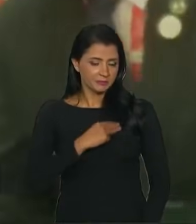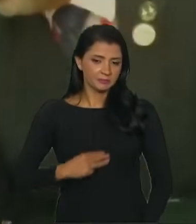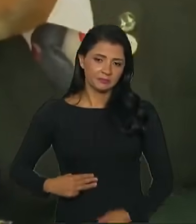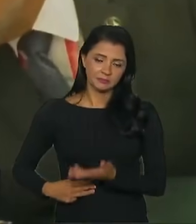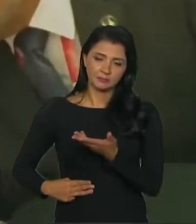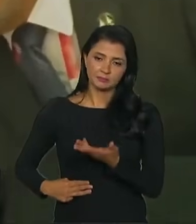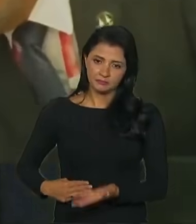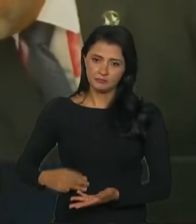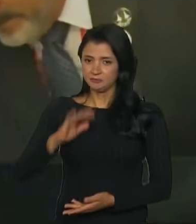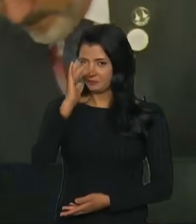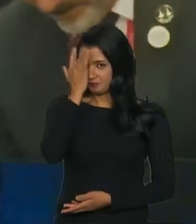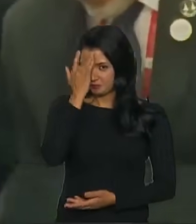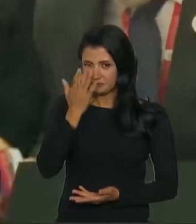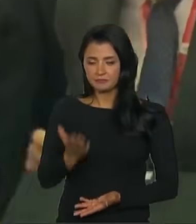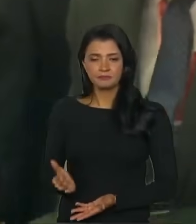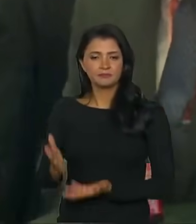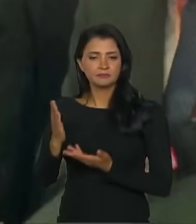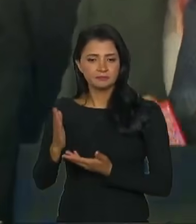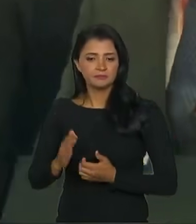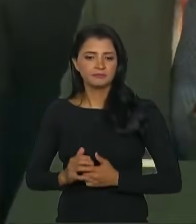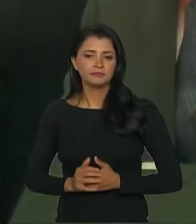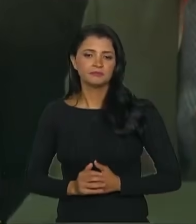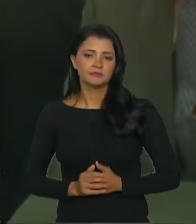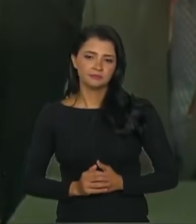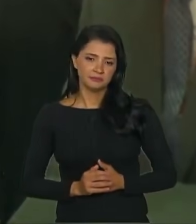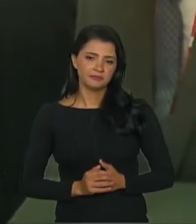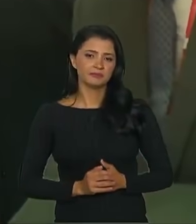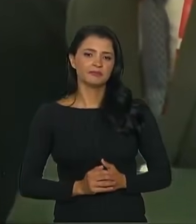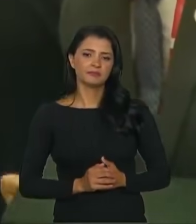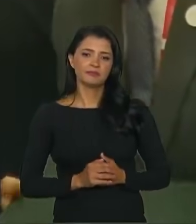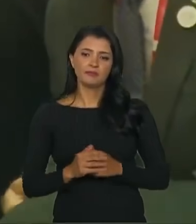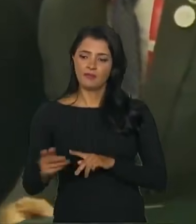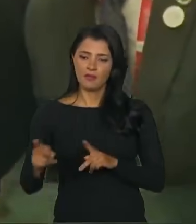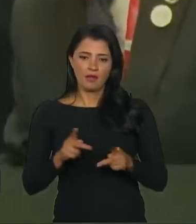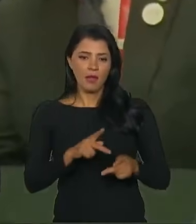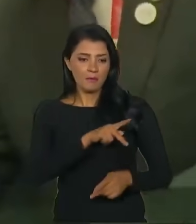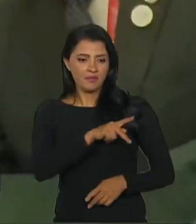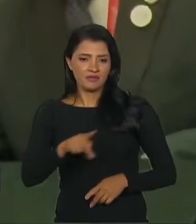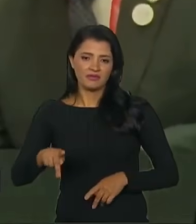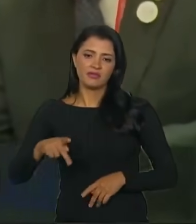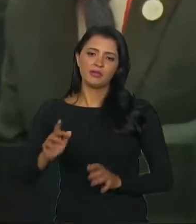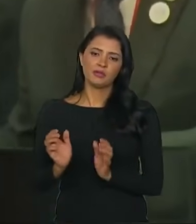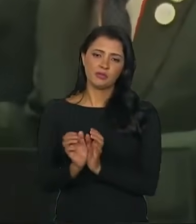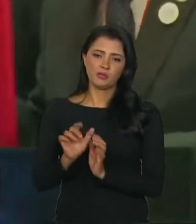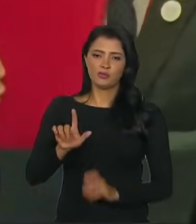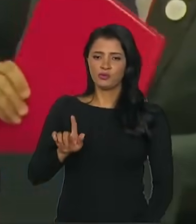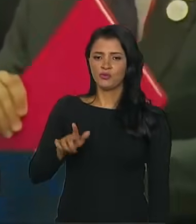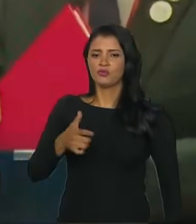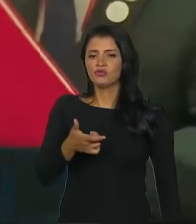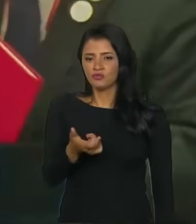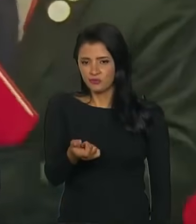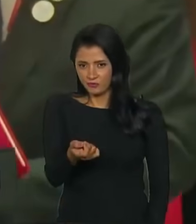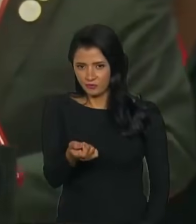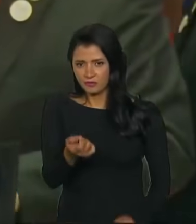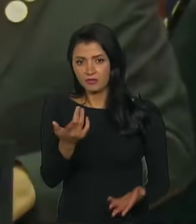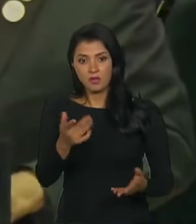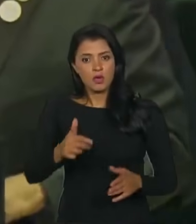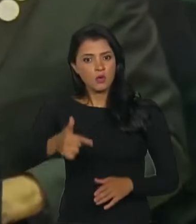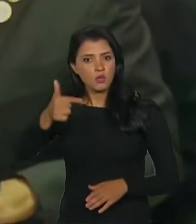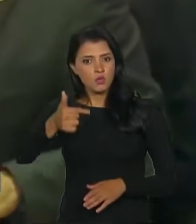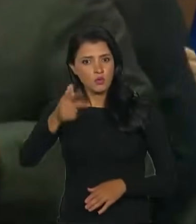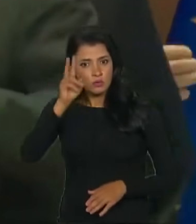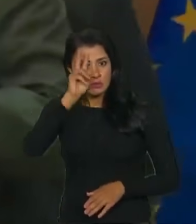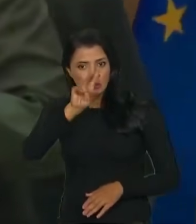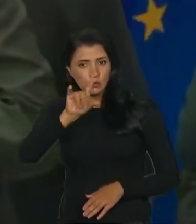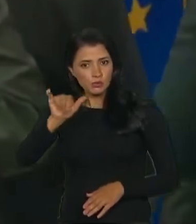primeiro ministro indiano a presidência do G20. Este é o segundo